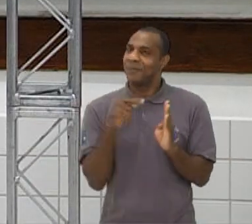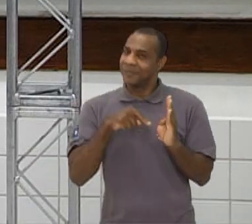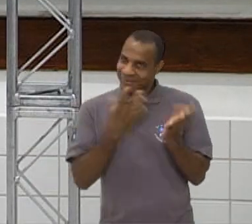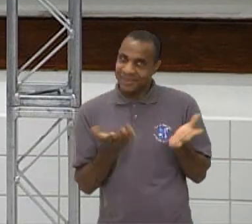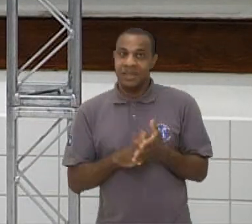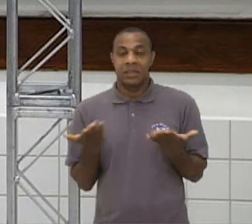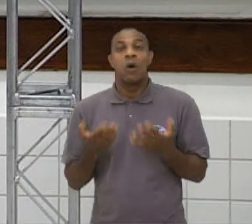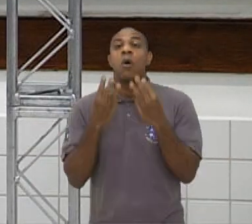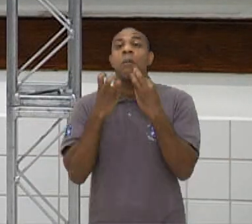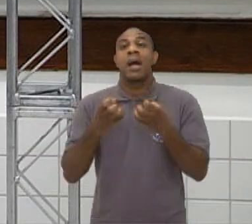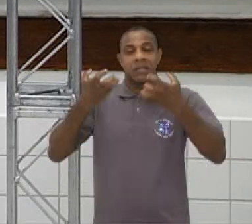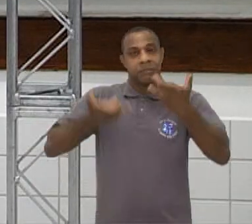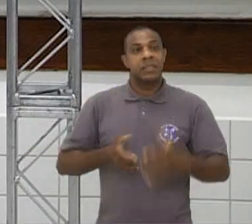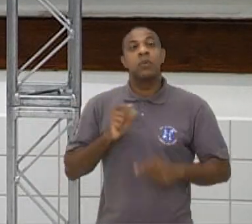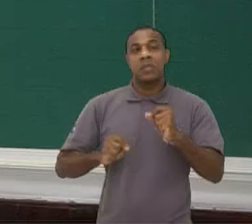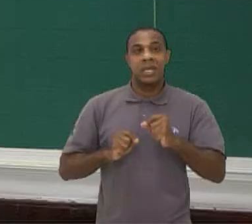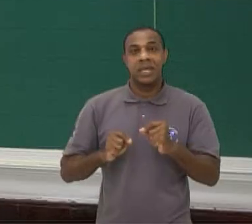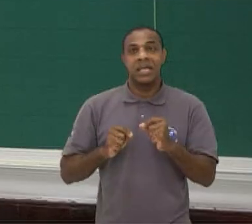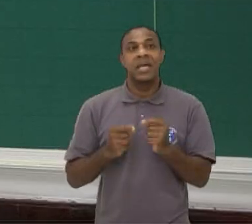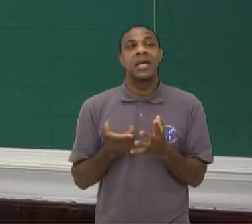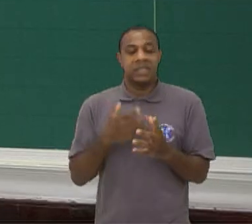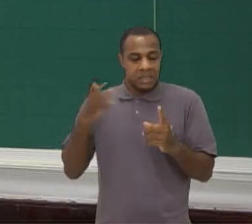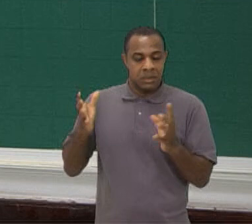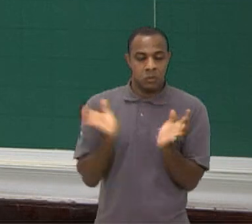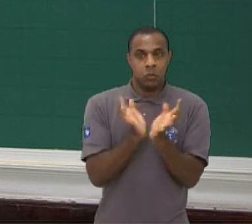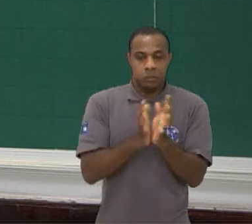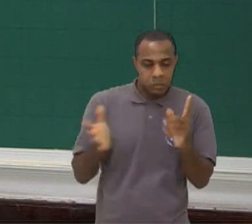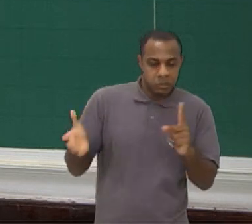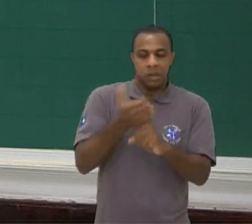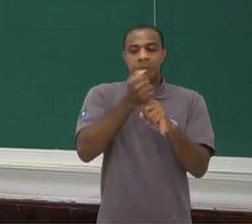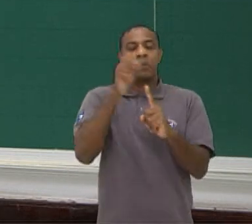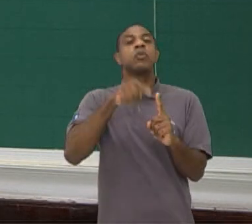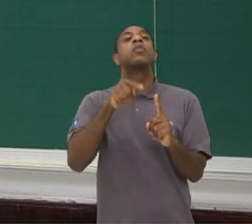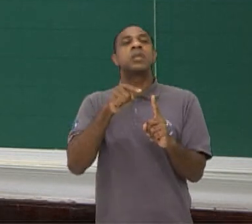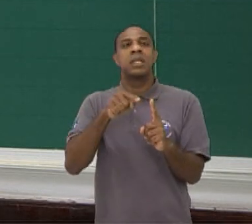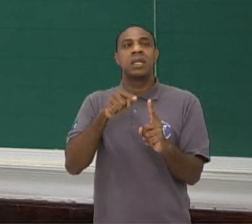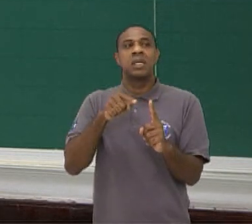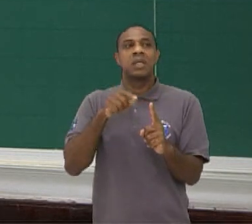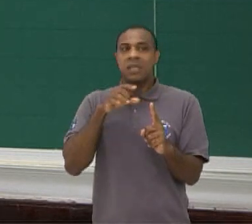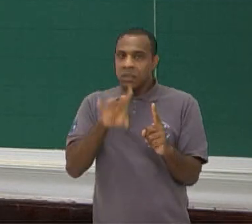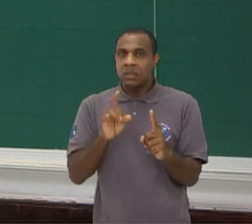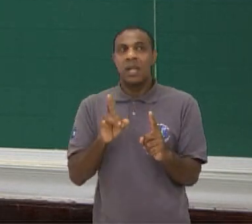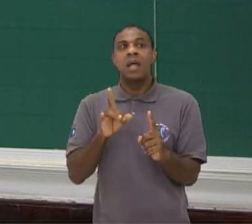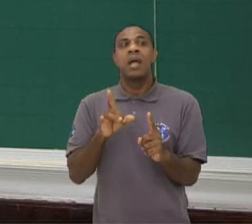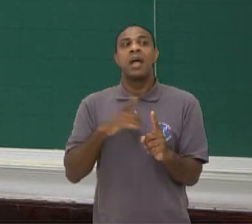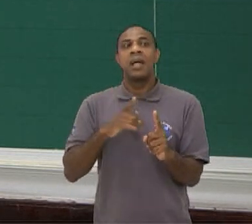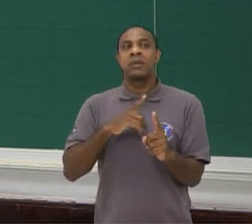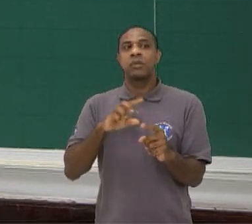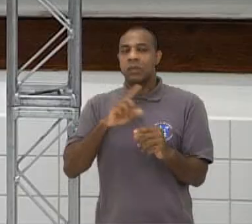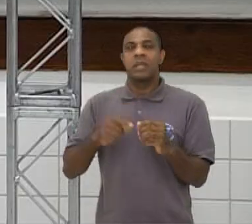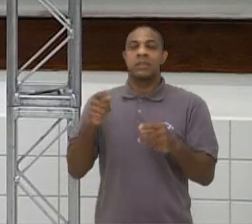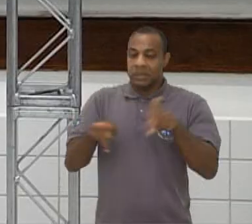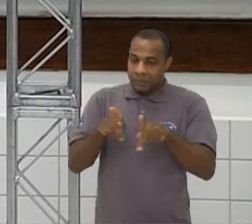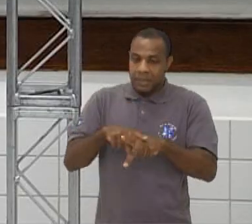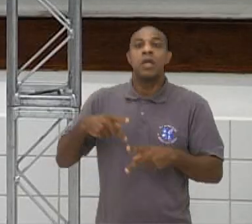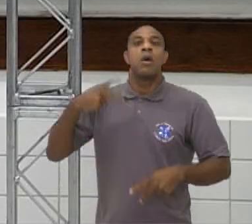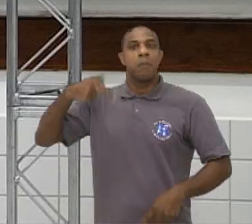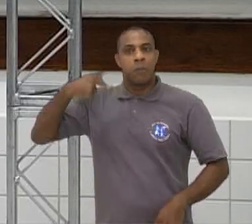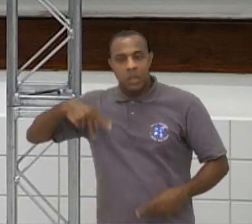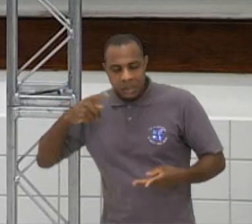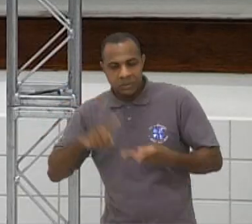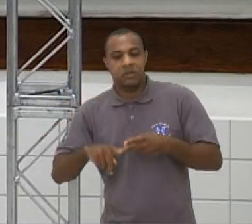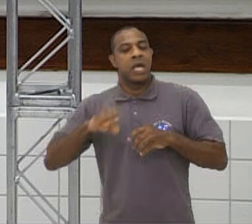Marx explica que a classe dominante, ela não é só dominante no campo do trabalho, ela é dominante no campo da política, no campo